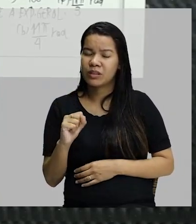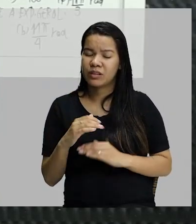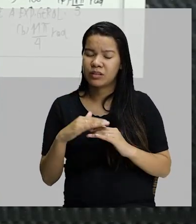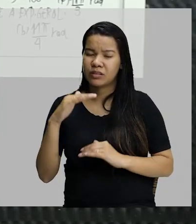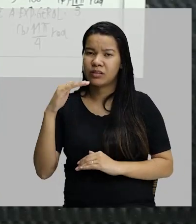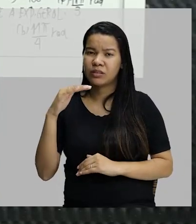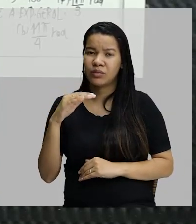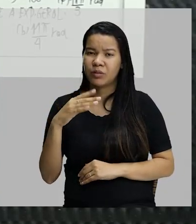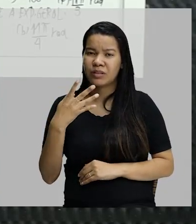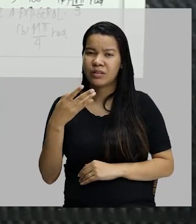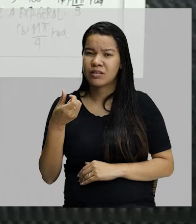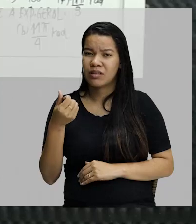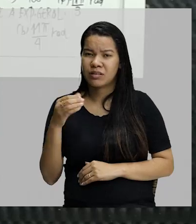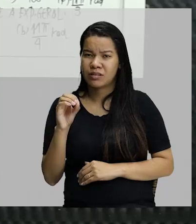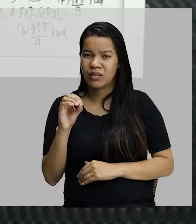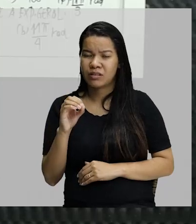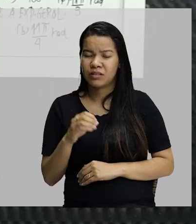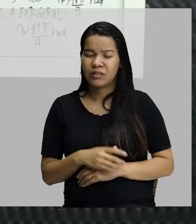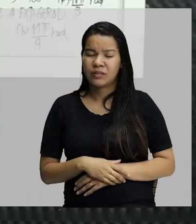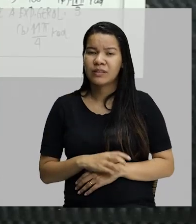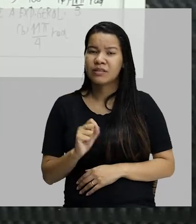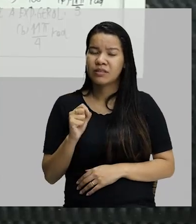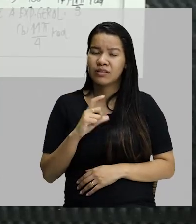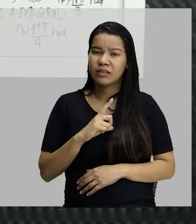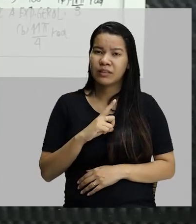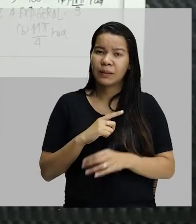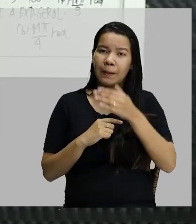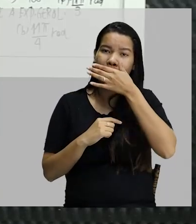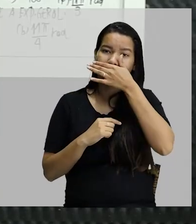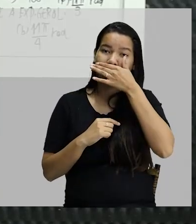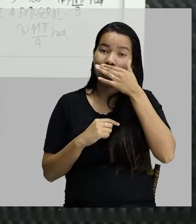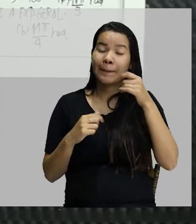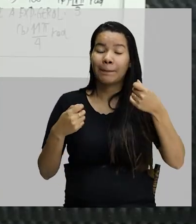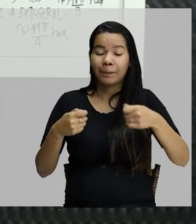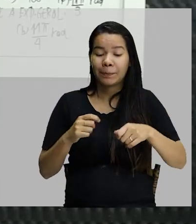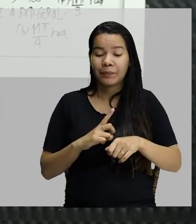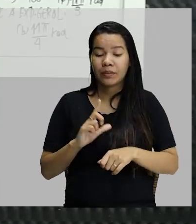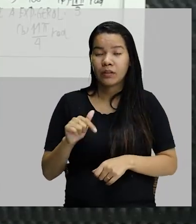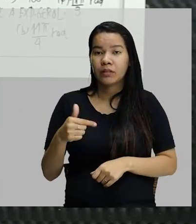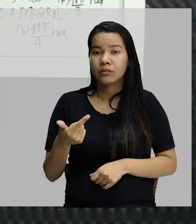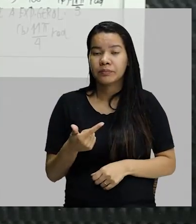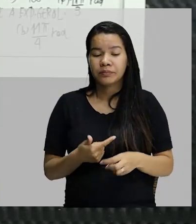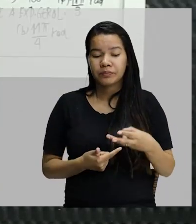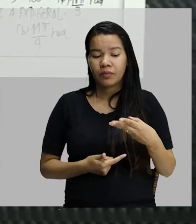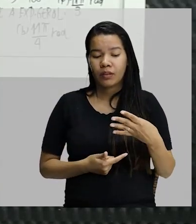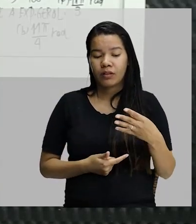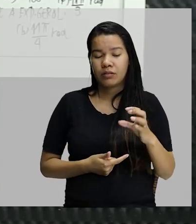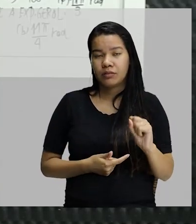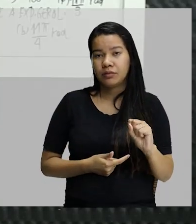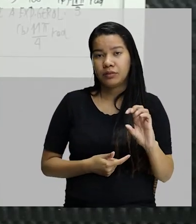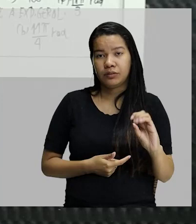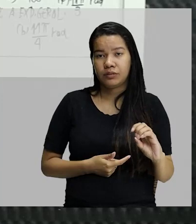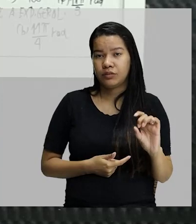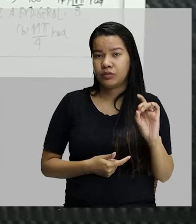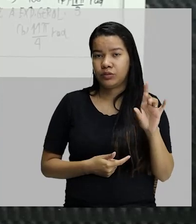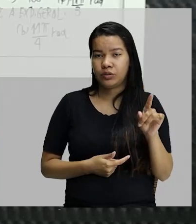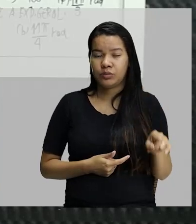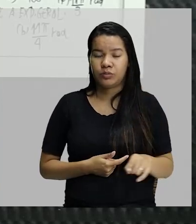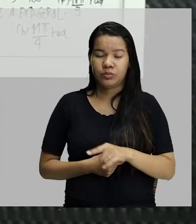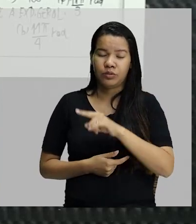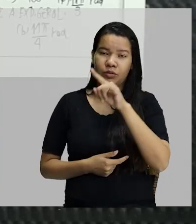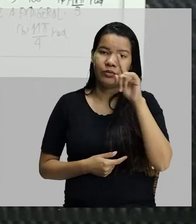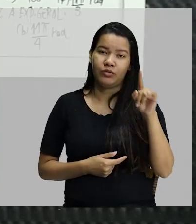460? Existe, turma. Porque veja bem, eu posso ter um outro aqui, esse 480, ele só deu uma